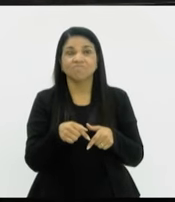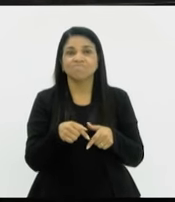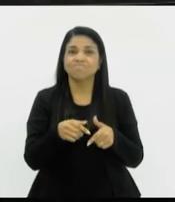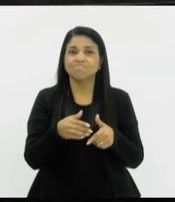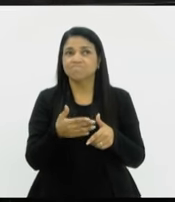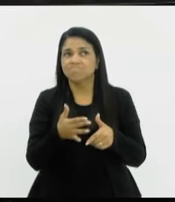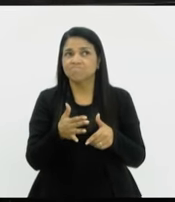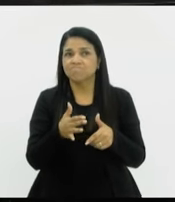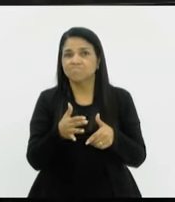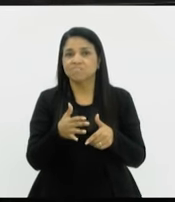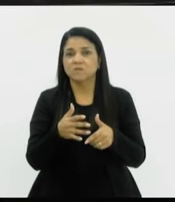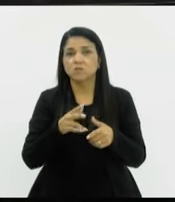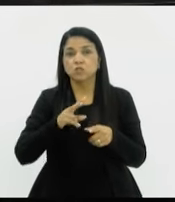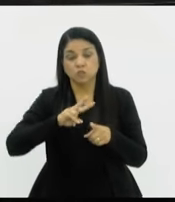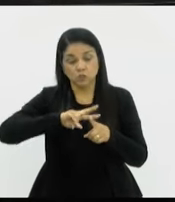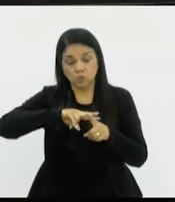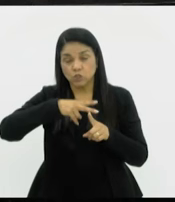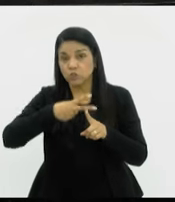é